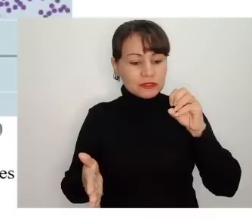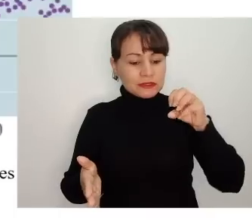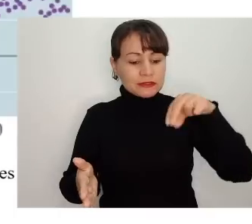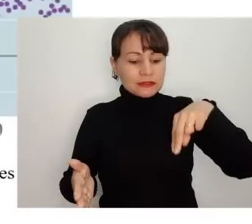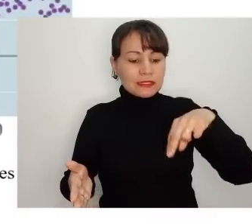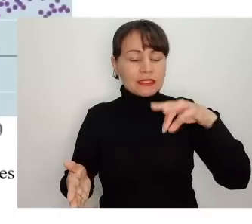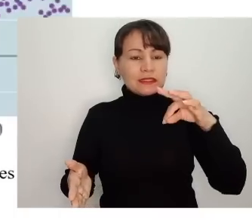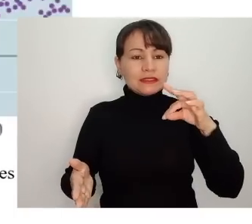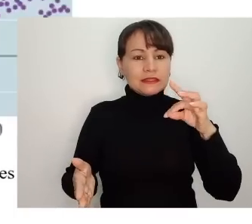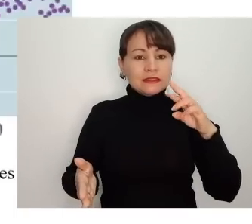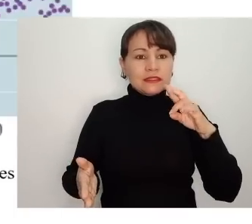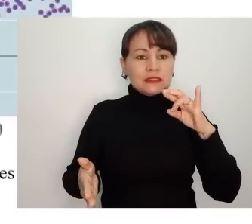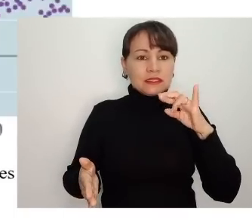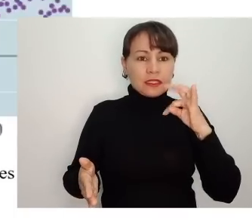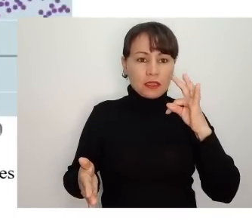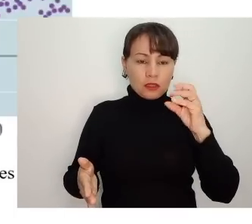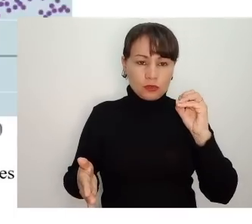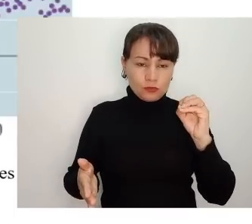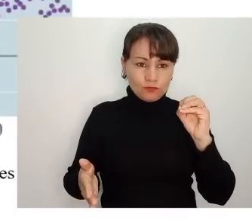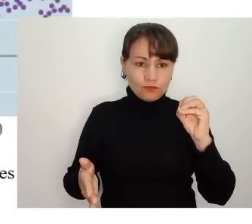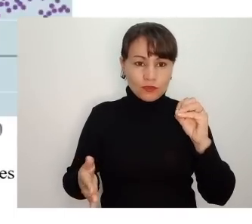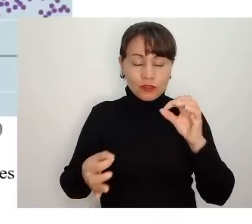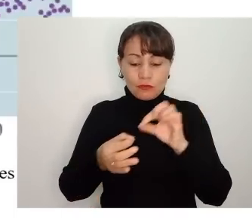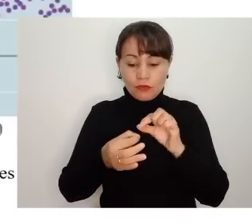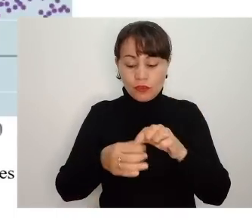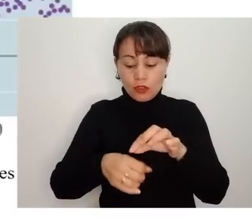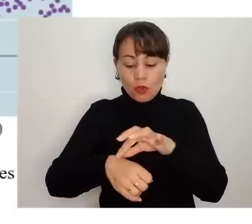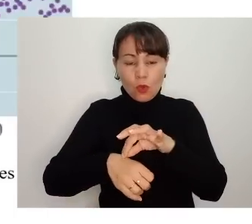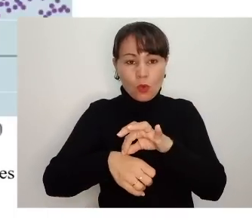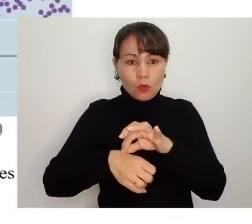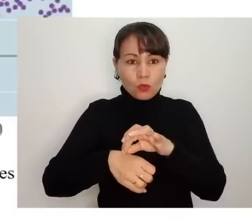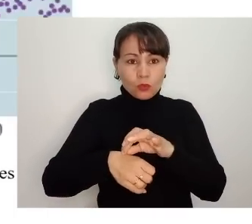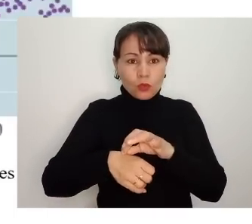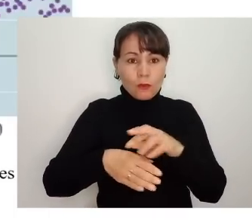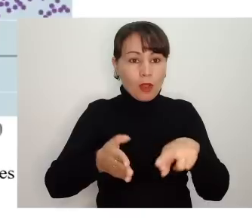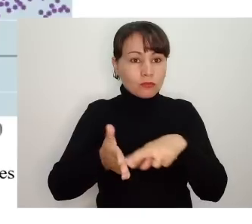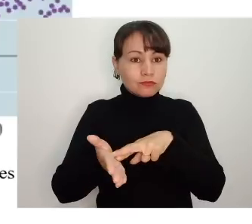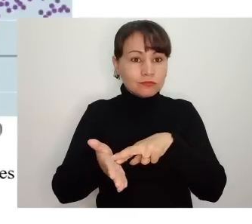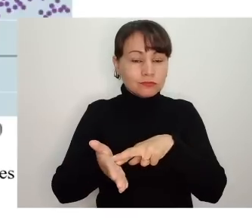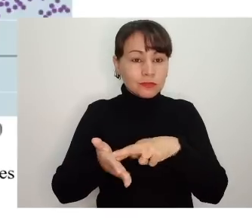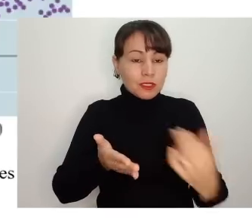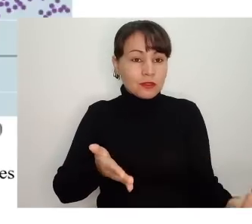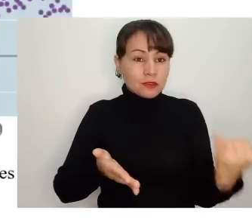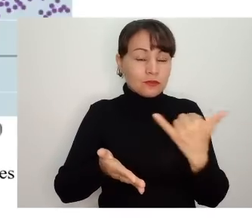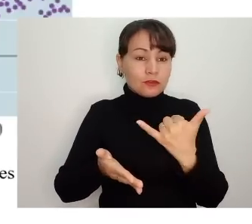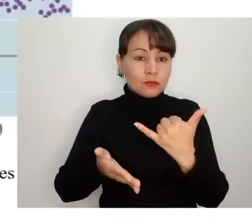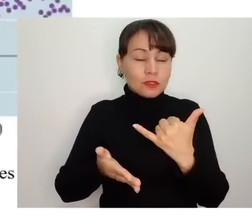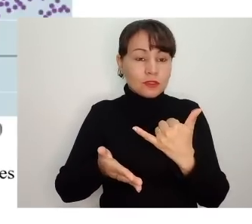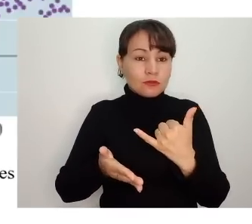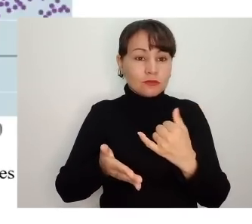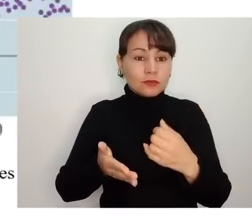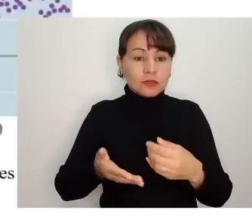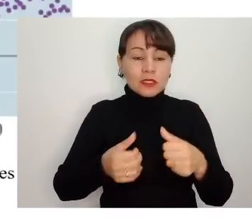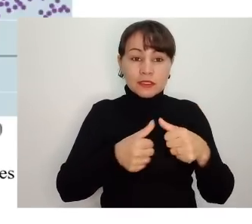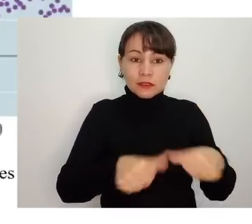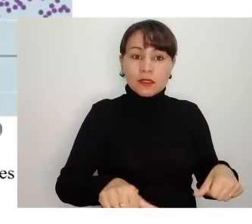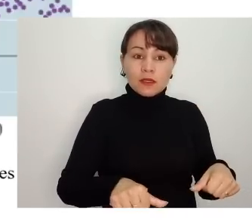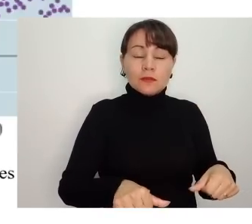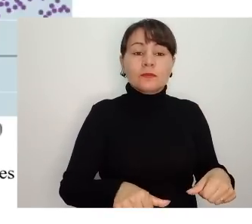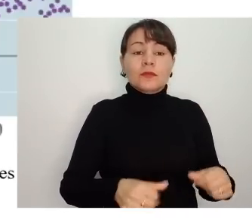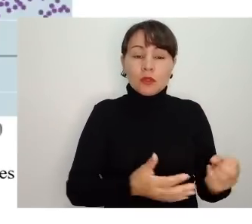dendrito, e foi feito o registro no corpo da célula CA1. E essa informação, então, ela está representada